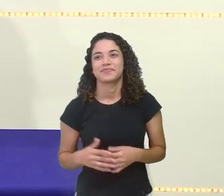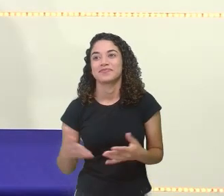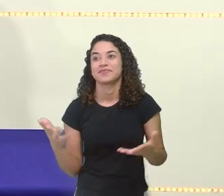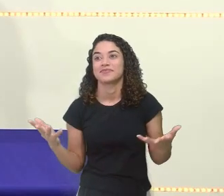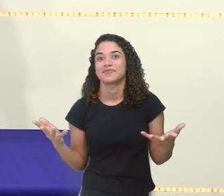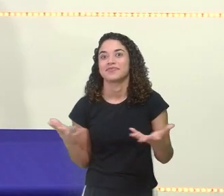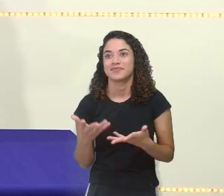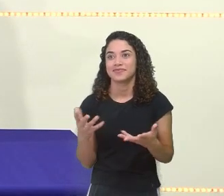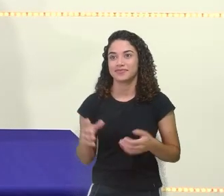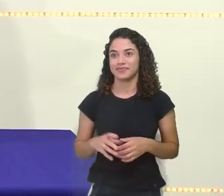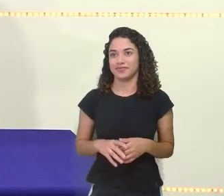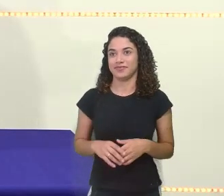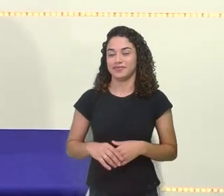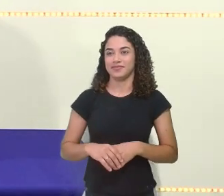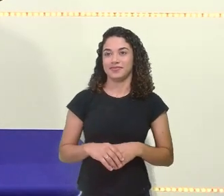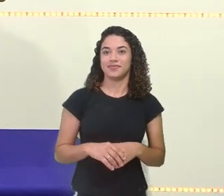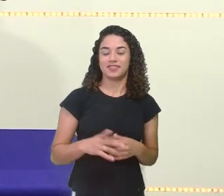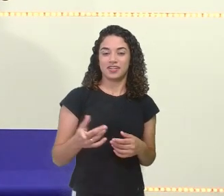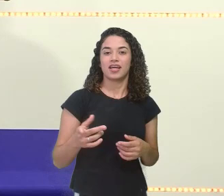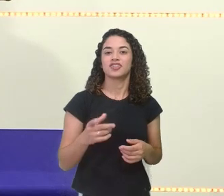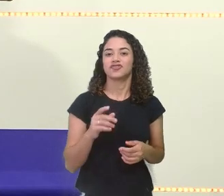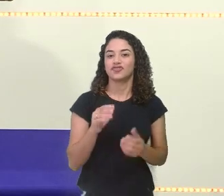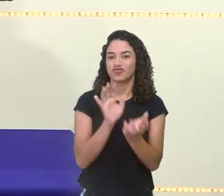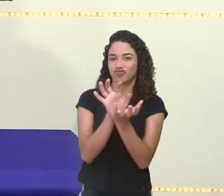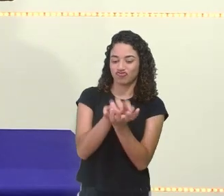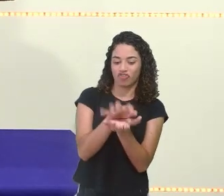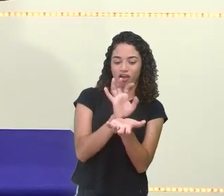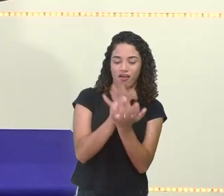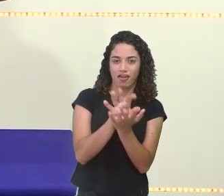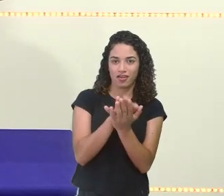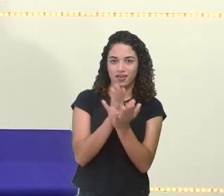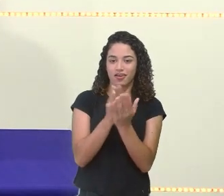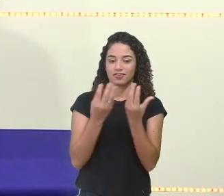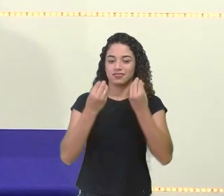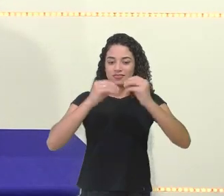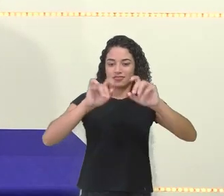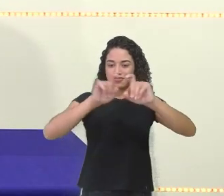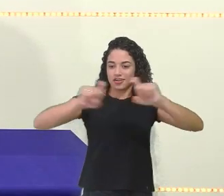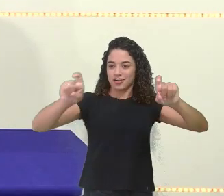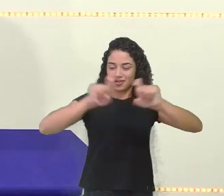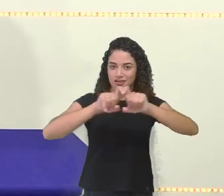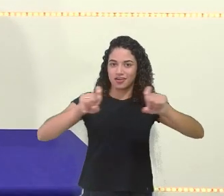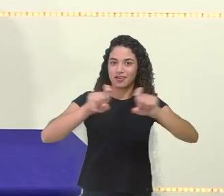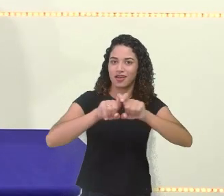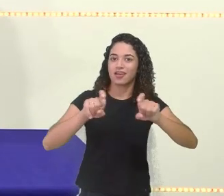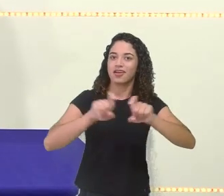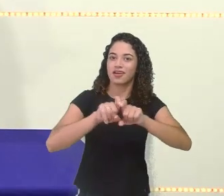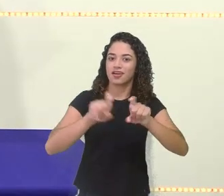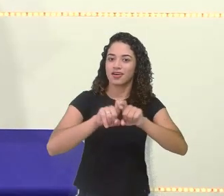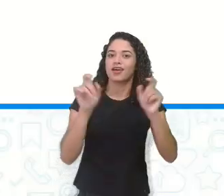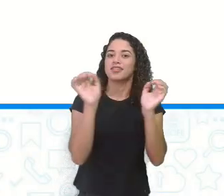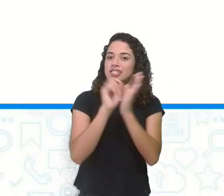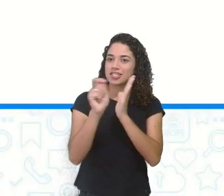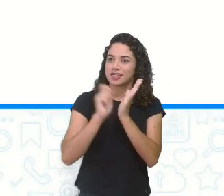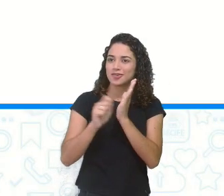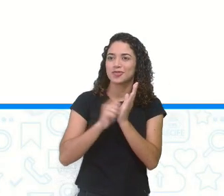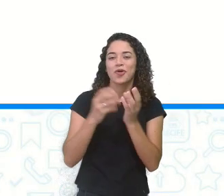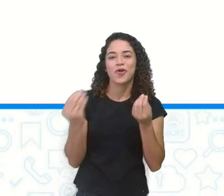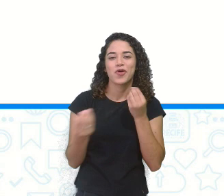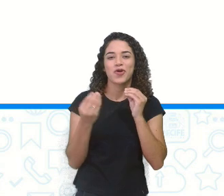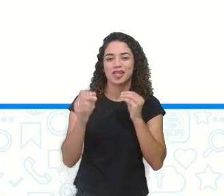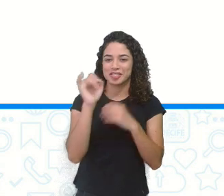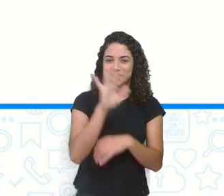Então, tem o jacaré letrado, também está aqui nesse livrinho de Sérgio Caparelli, bem legal, não é? Olha o formato